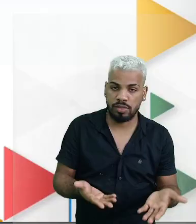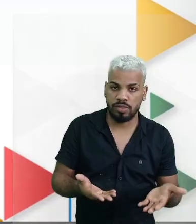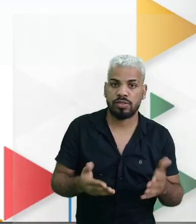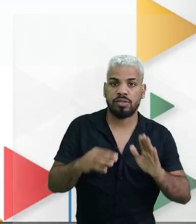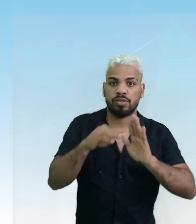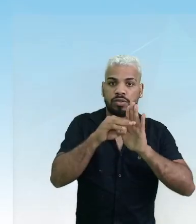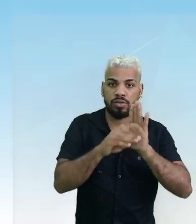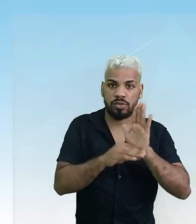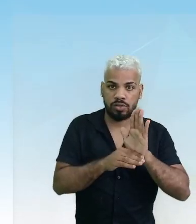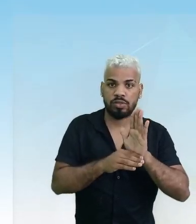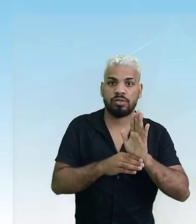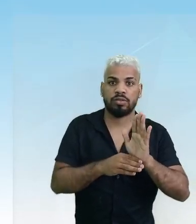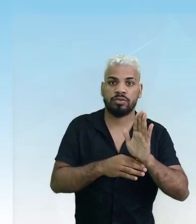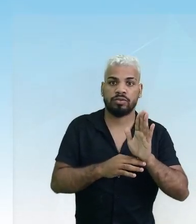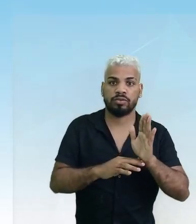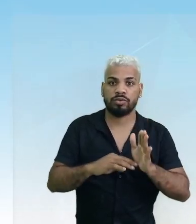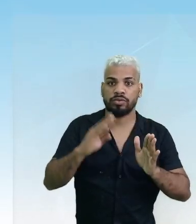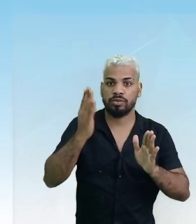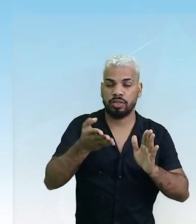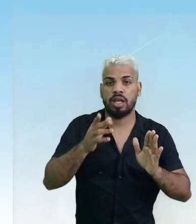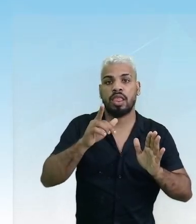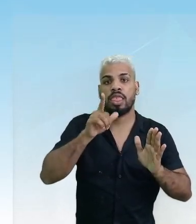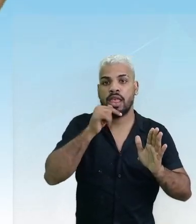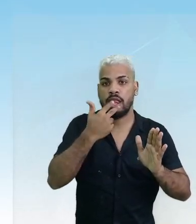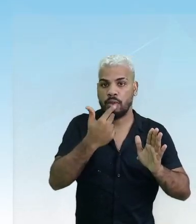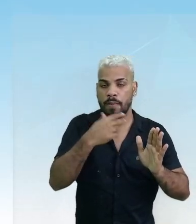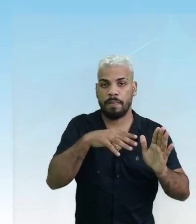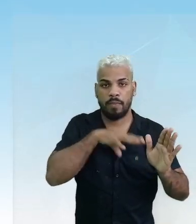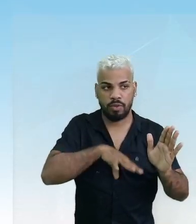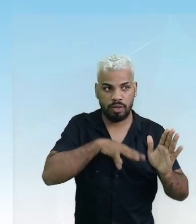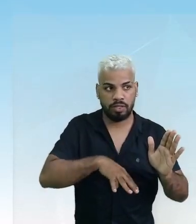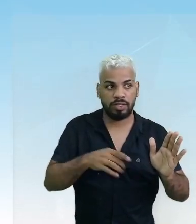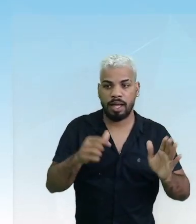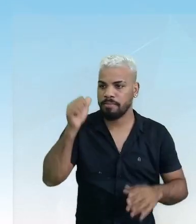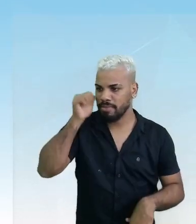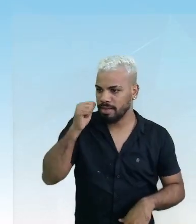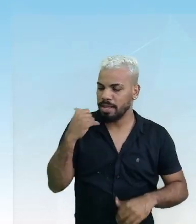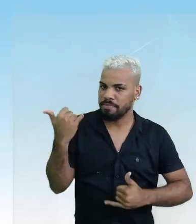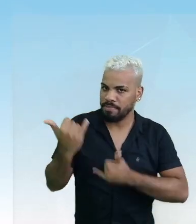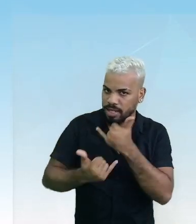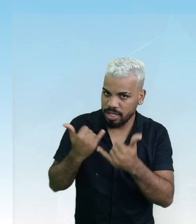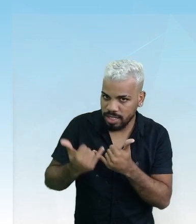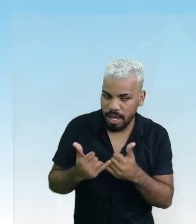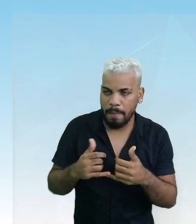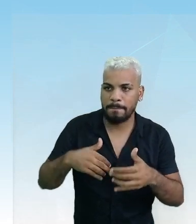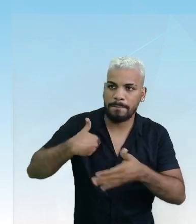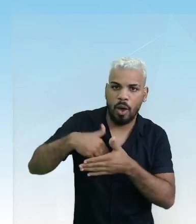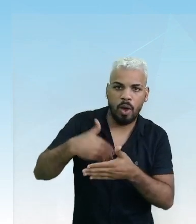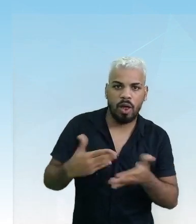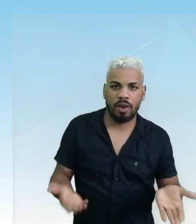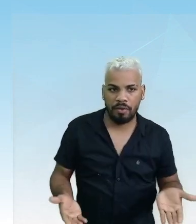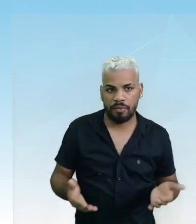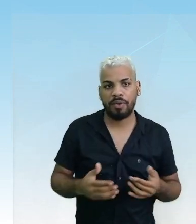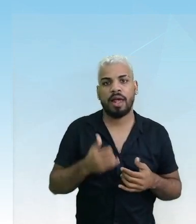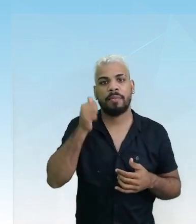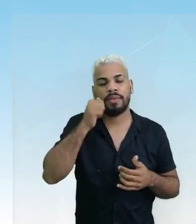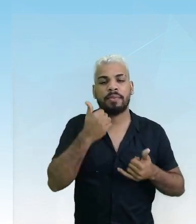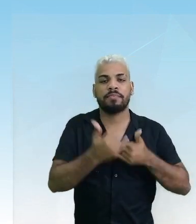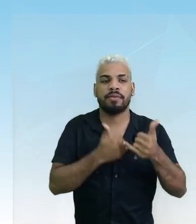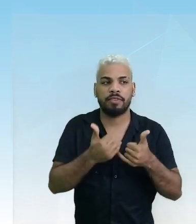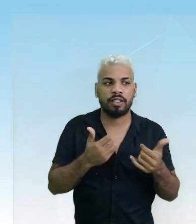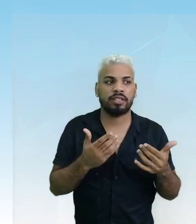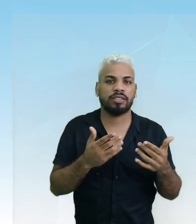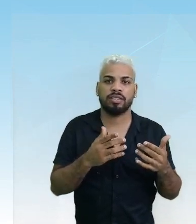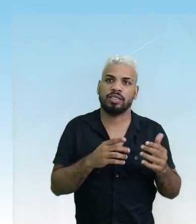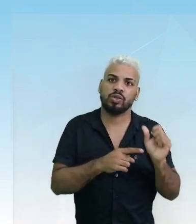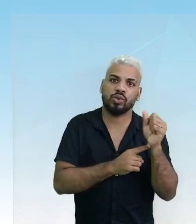ordem direta da língua portuguesa. A menina brinca de bola. A menina brinca de bola. A menina é